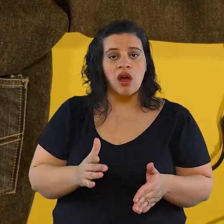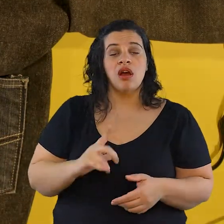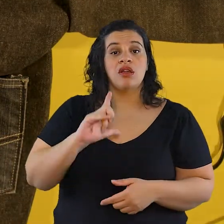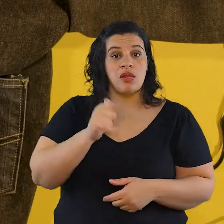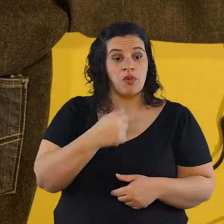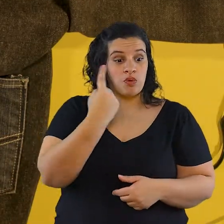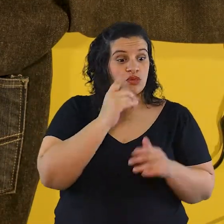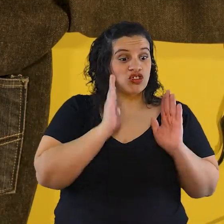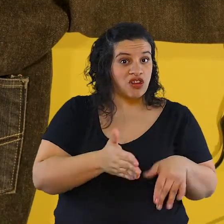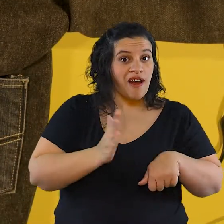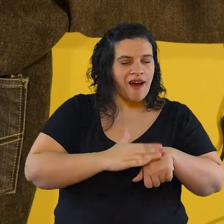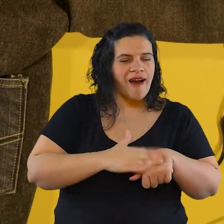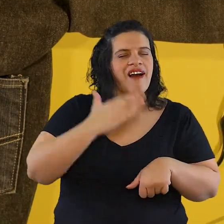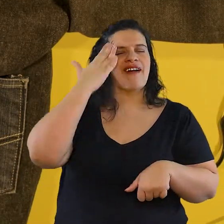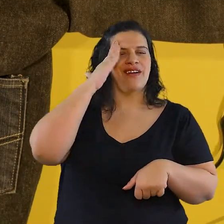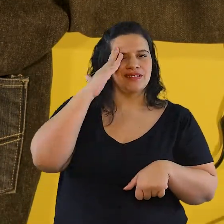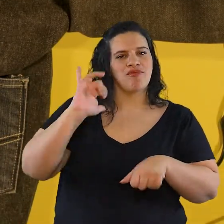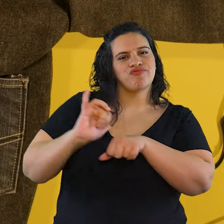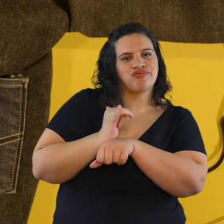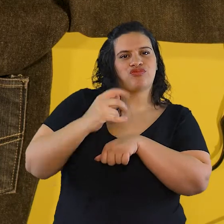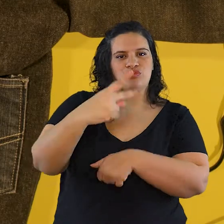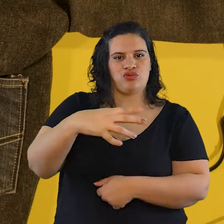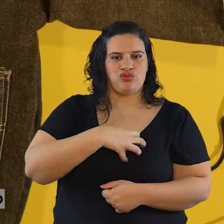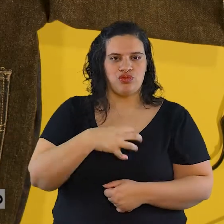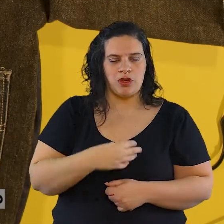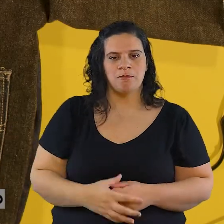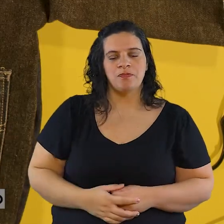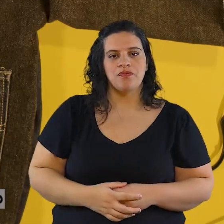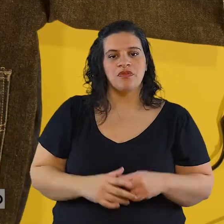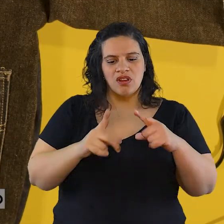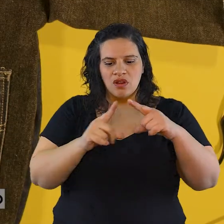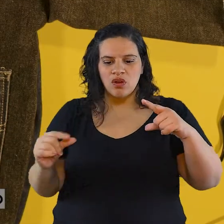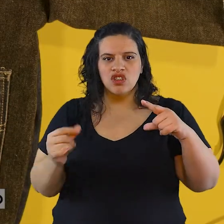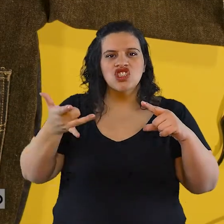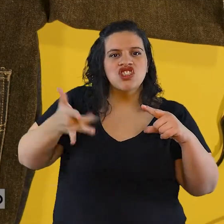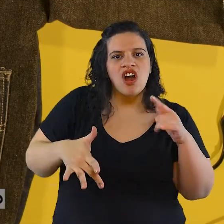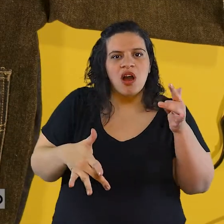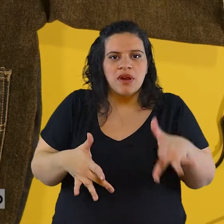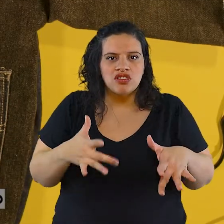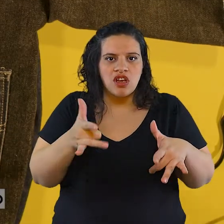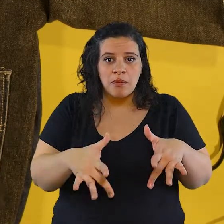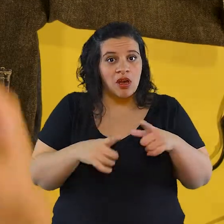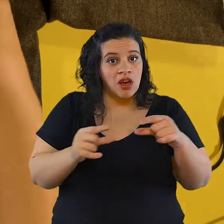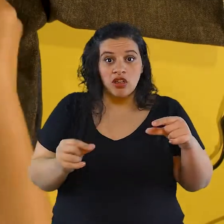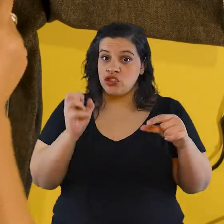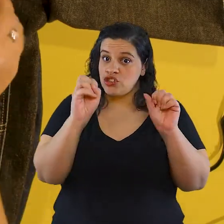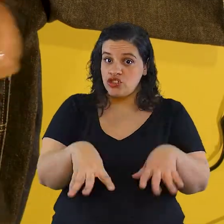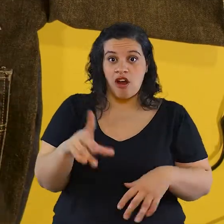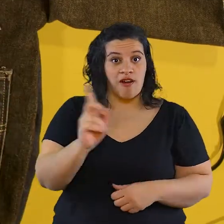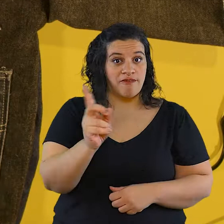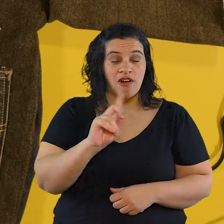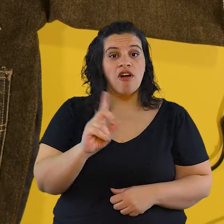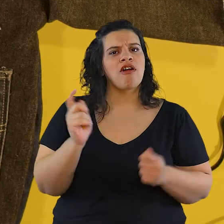depois de ter feito essa peça, aí vocês vão entender melhor, lembrando que esses restinhos de tecido que